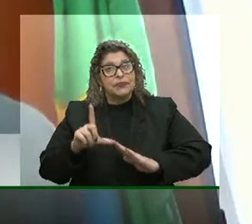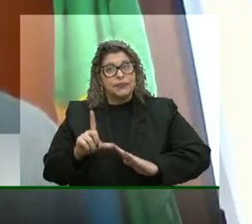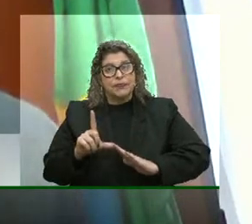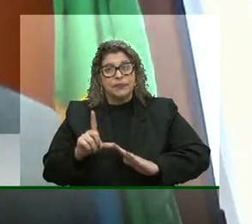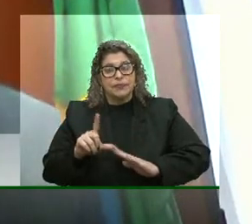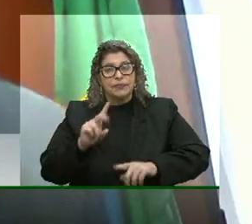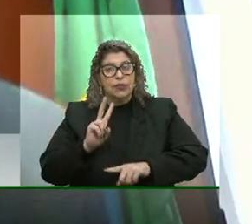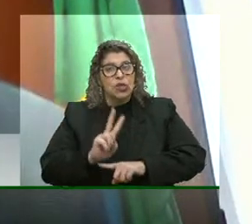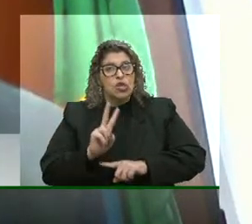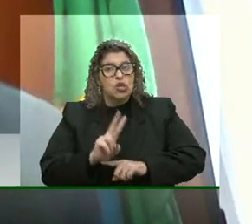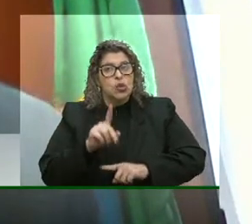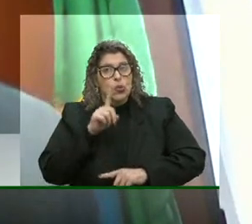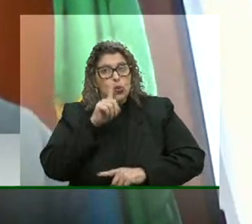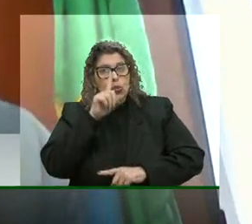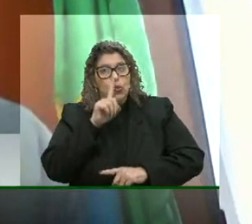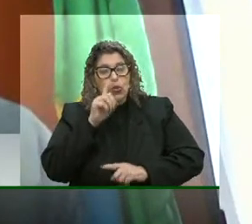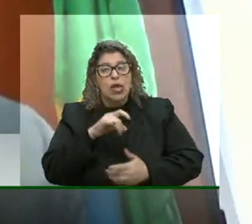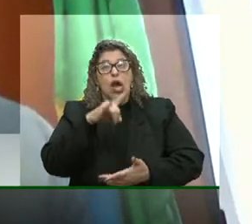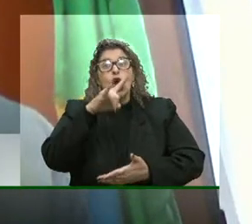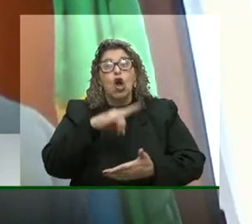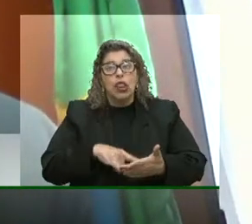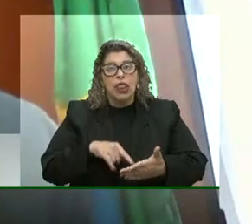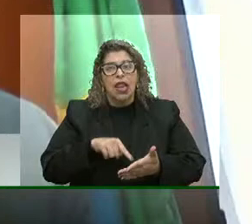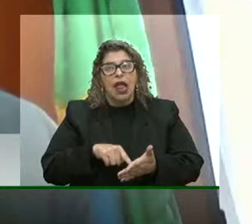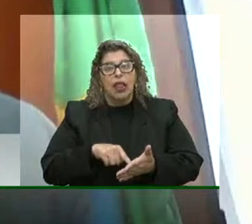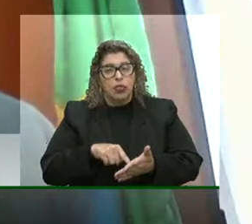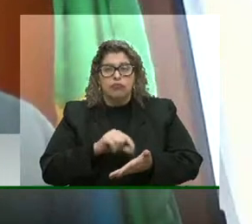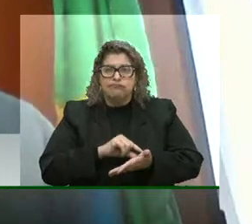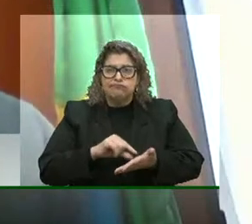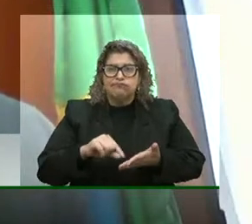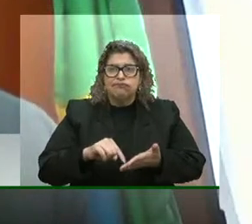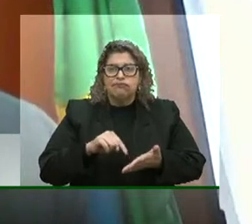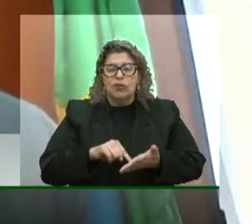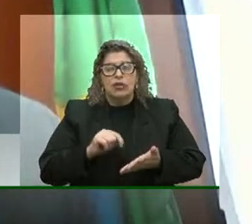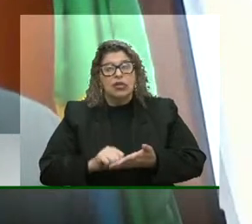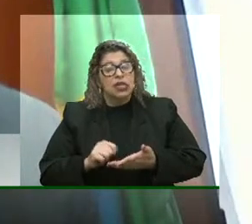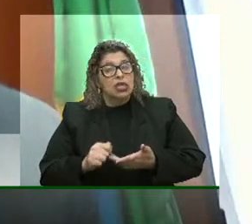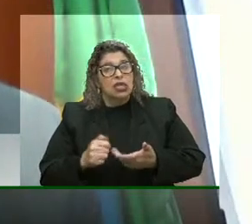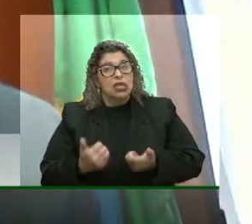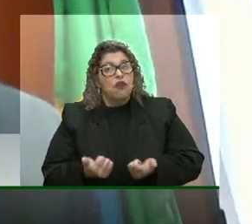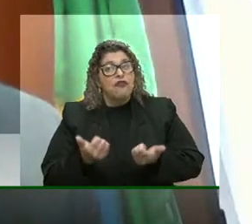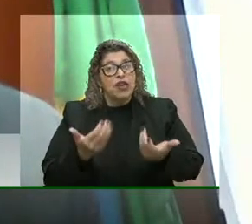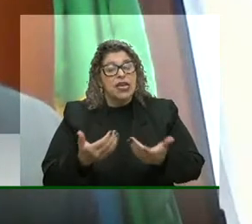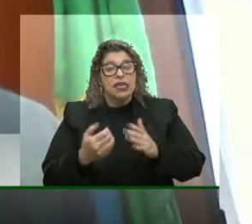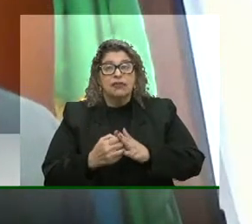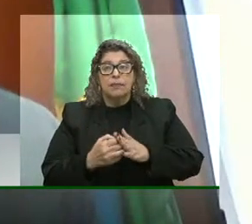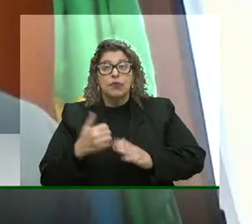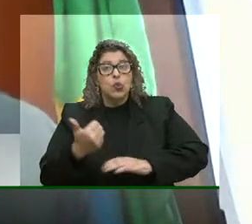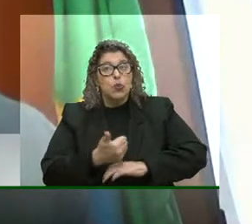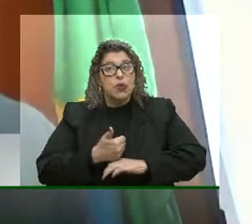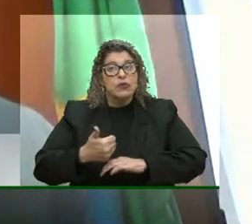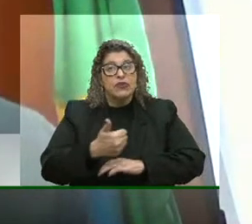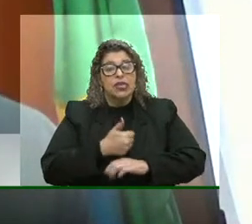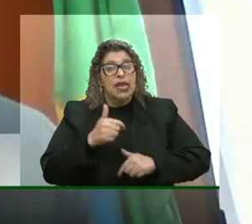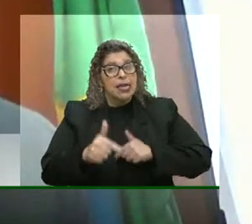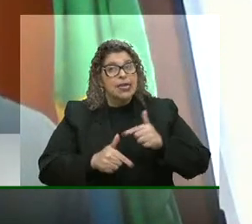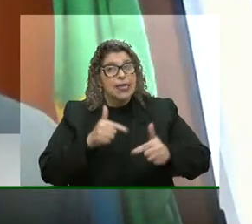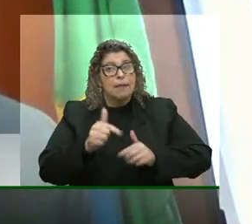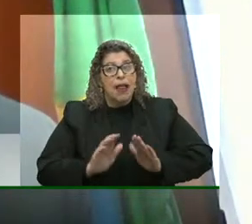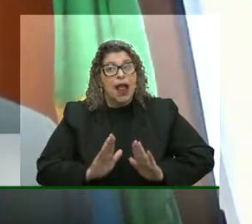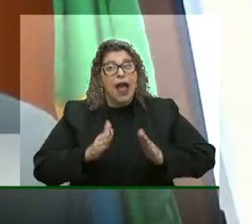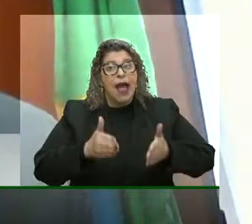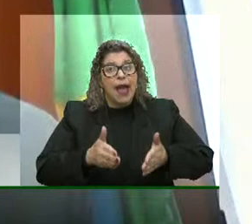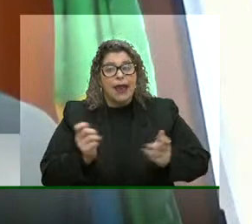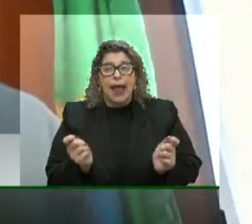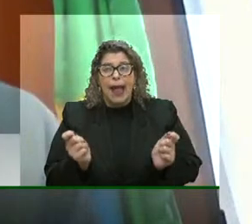o risco de inexecução contratual, ainda que, por óbvio, ofereça aos profissionais que atuam na área uma segurança maior da